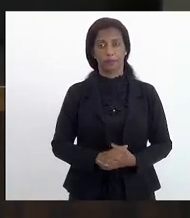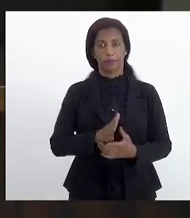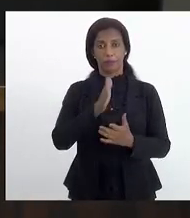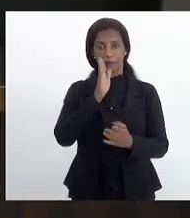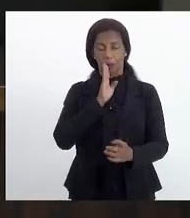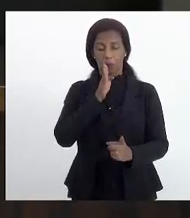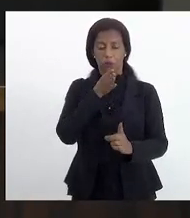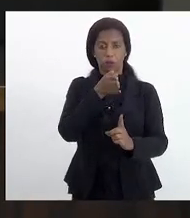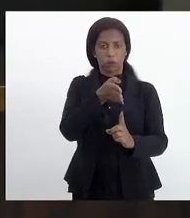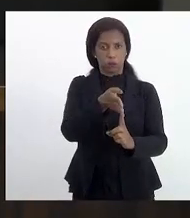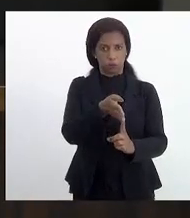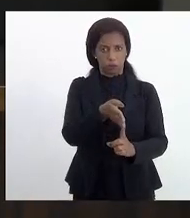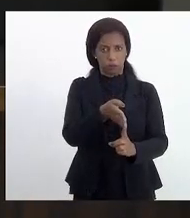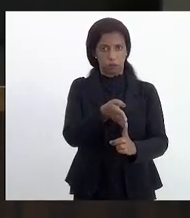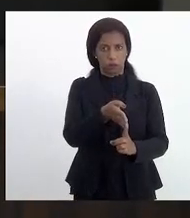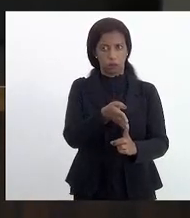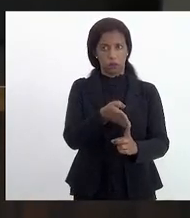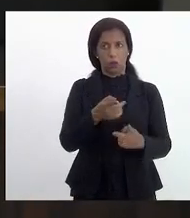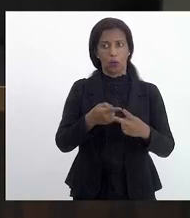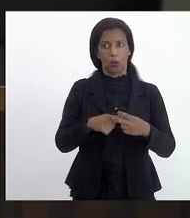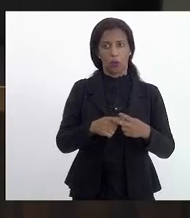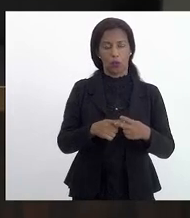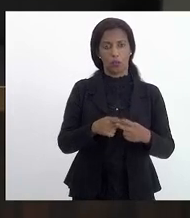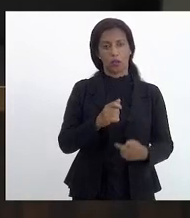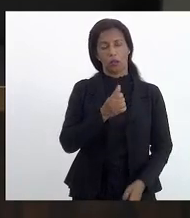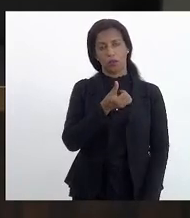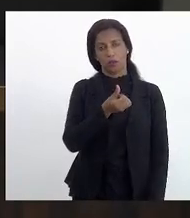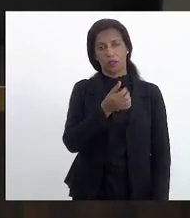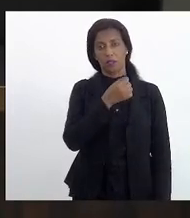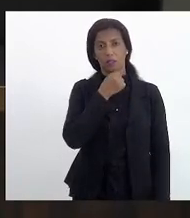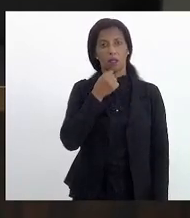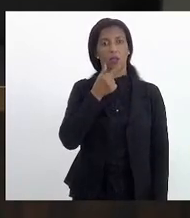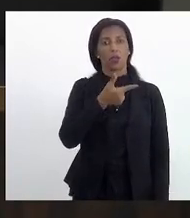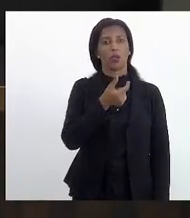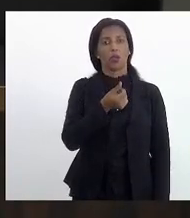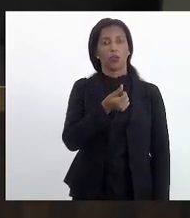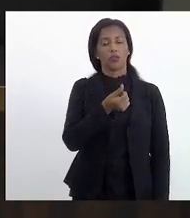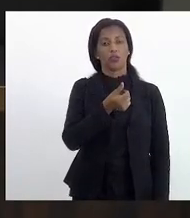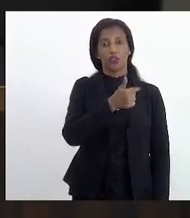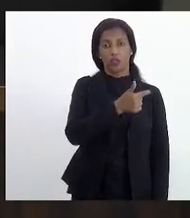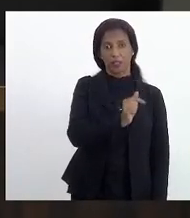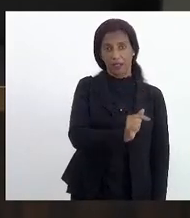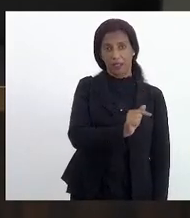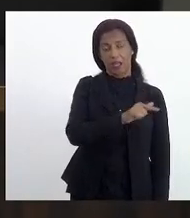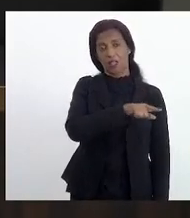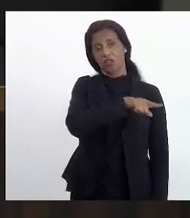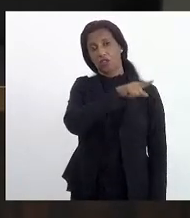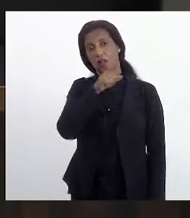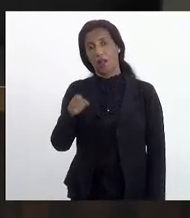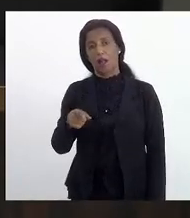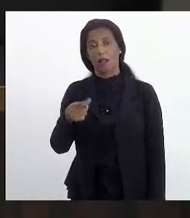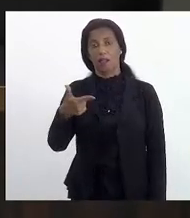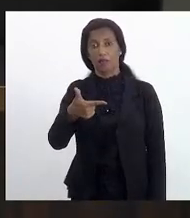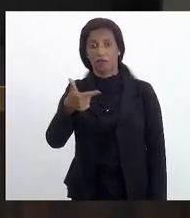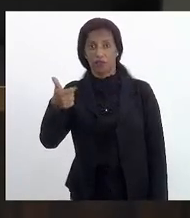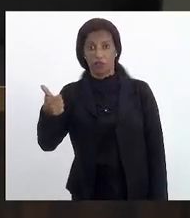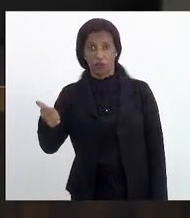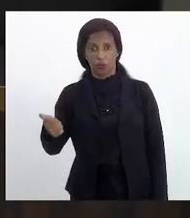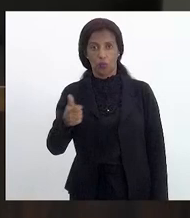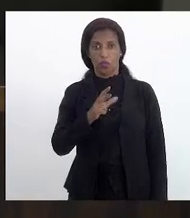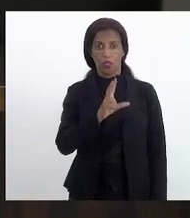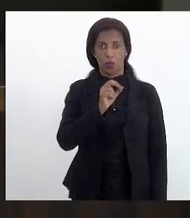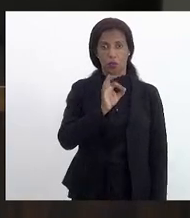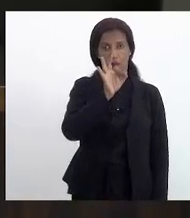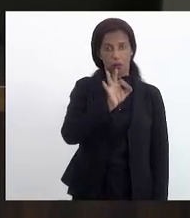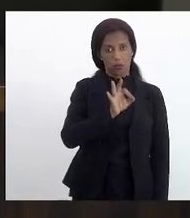linhas gerais. Correção do IPCA de 6 de setembro de 17 até 31 de dezembro de 21. 50%